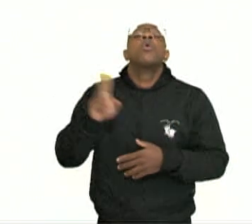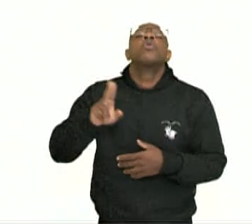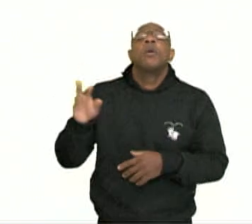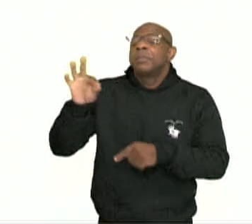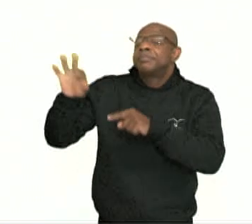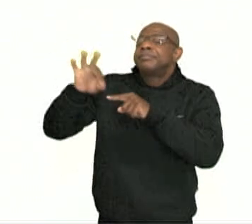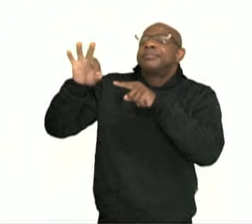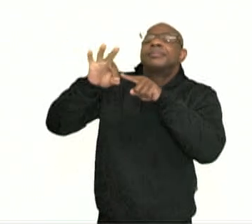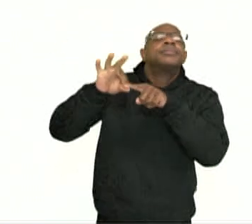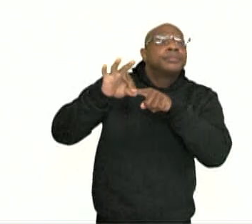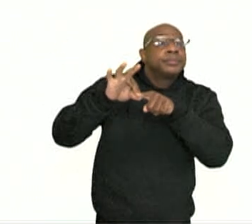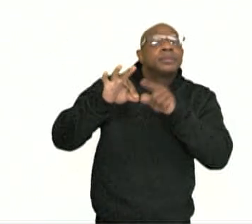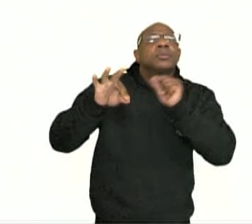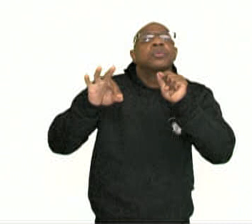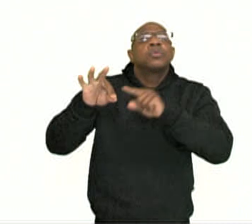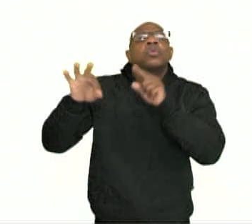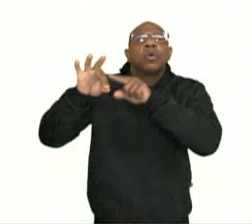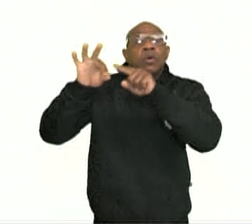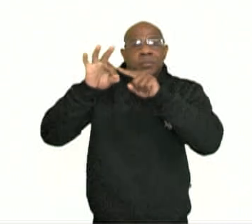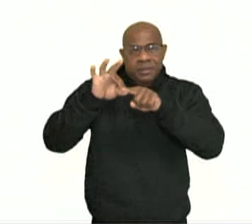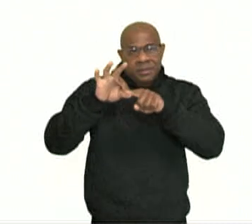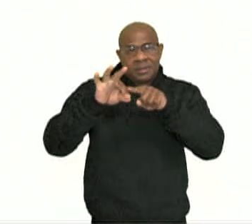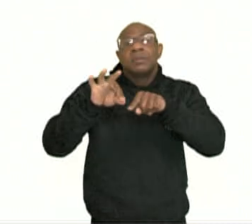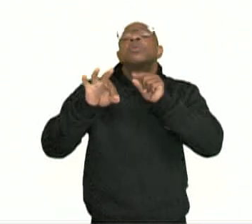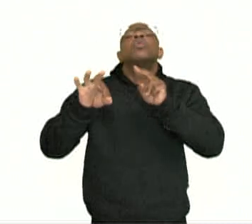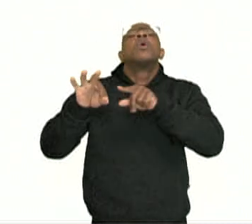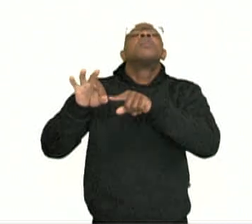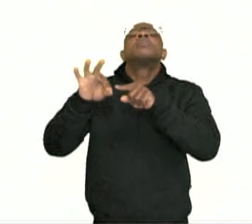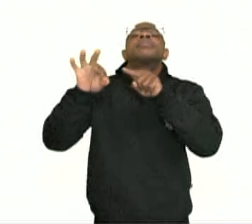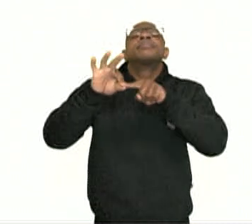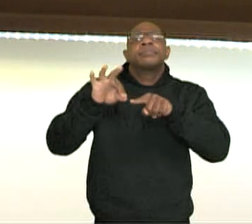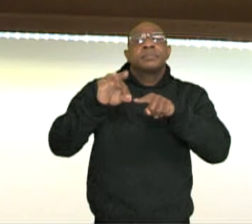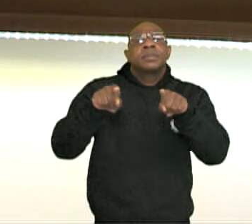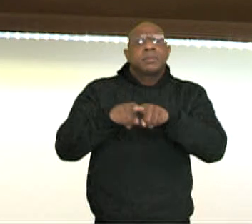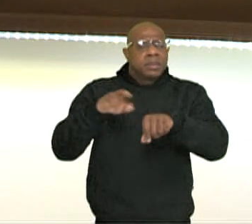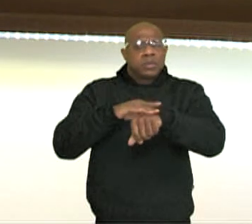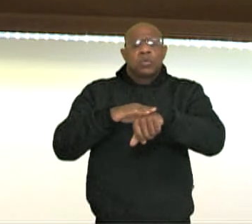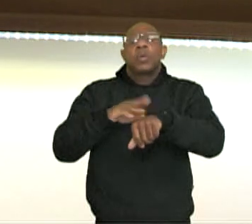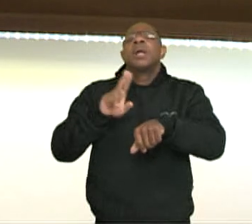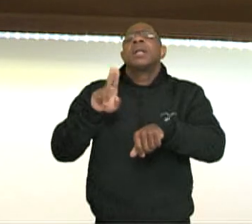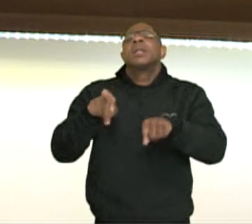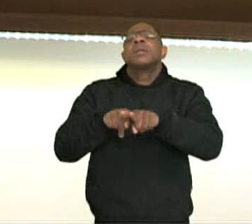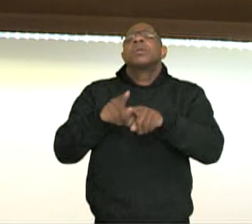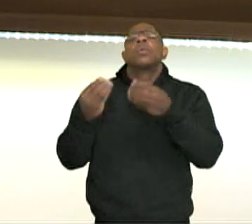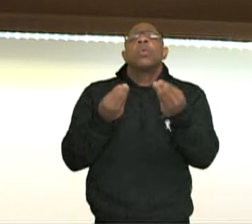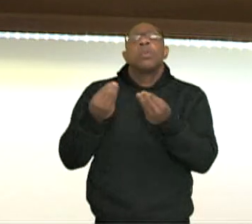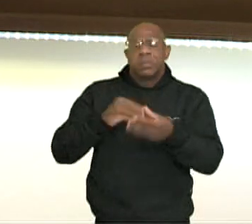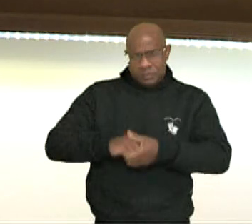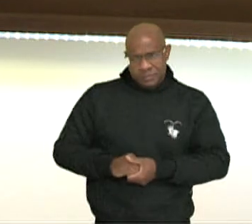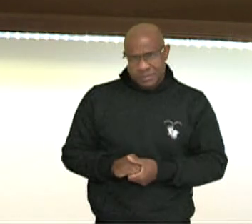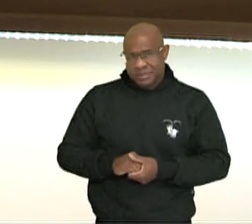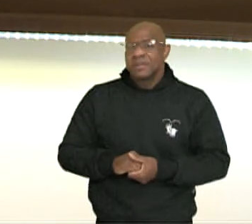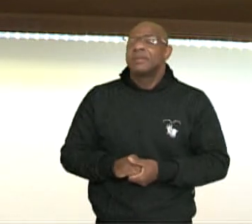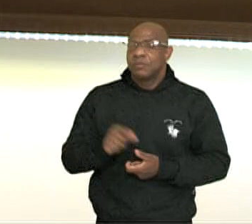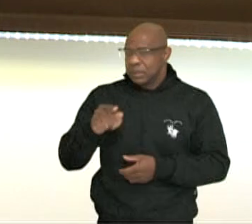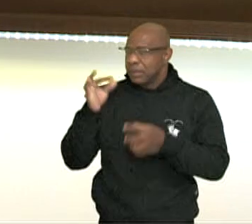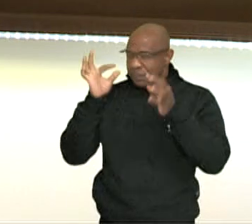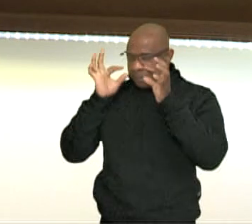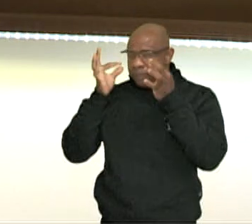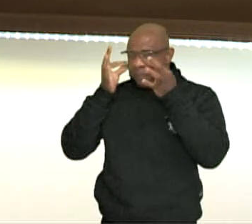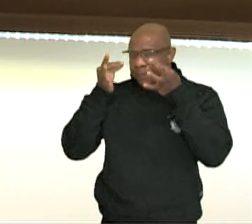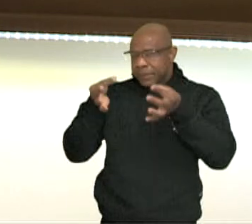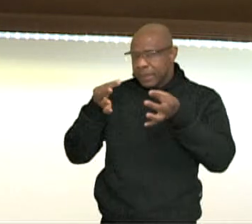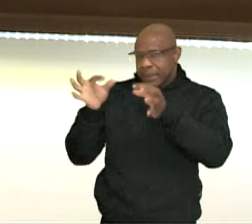causador e o nome do vetor envolvido na transmissão dessa doença. Eu tenho certeza que você vai mandar bem, você prestou atenção em